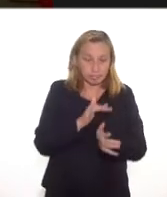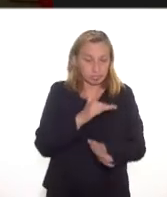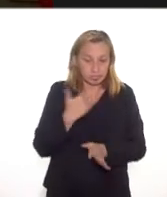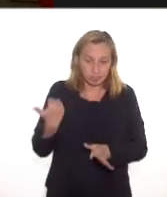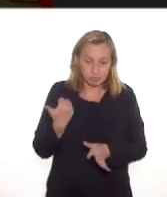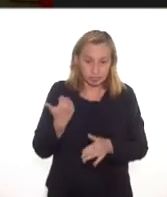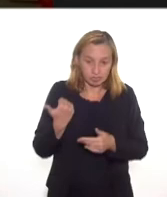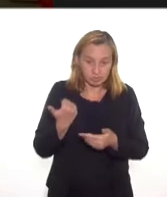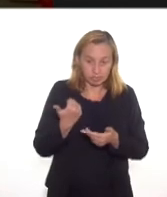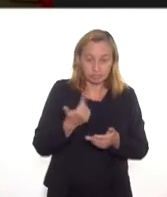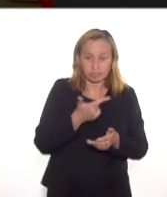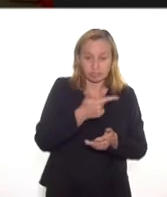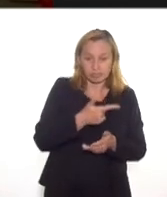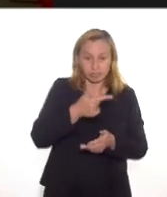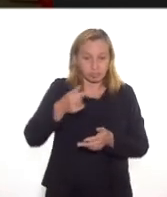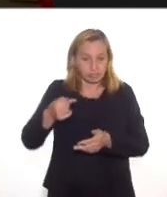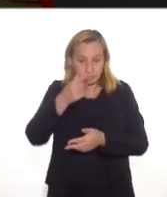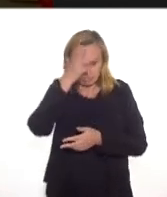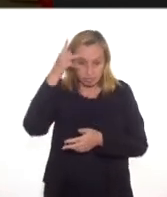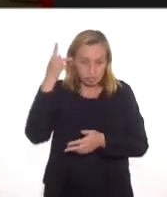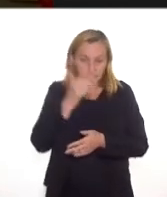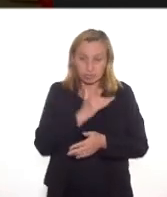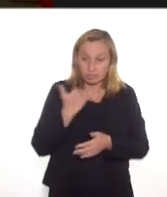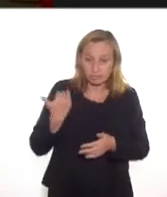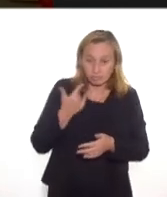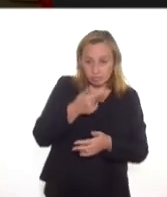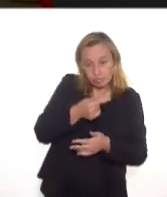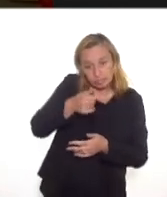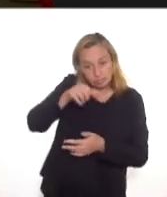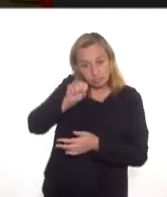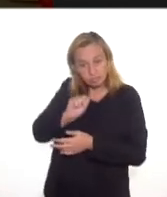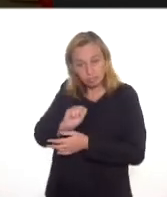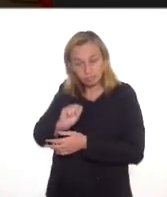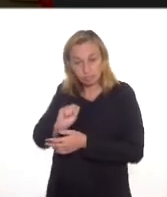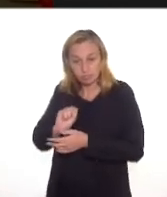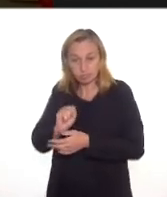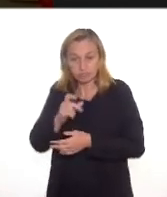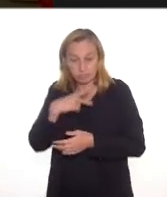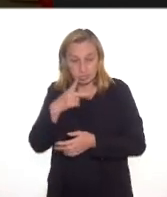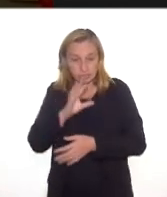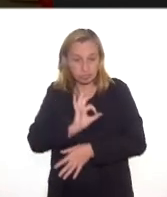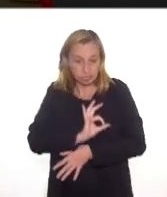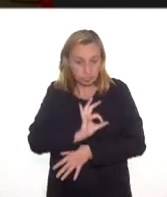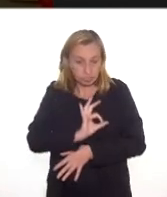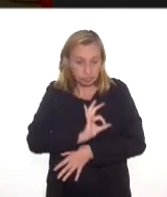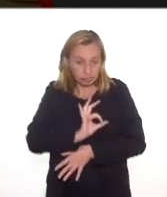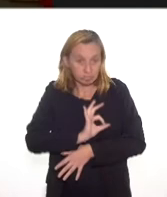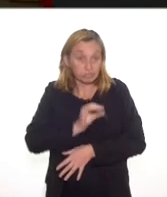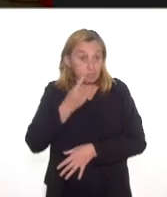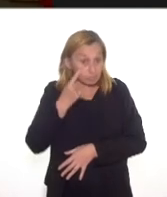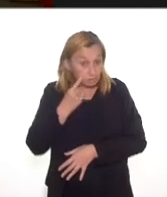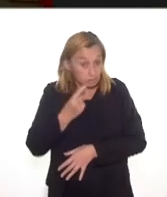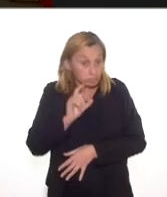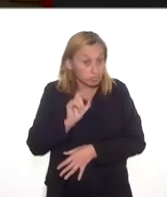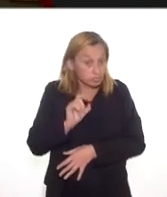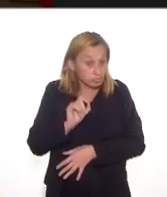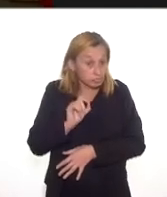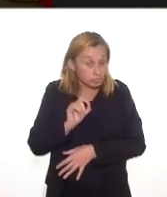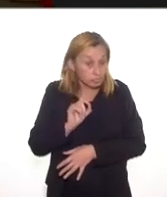sangue, com 27 pessoas mortas, 28, né, contando com o policial, a gente vê que há